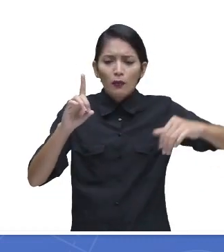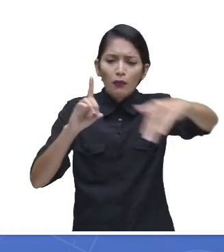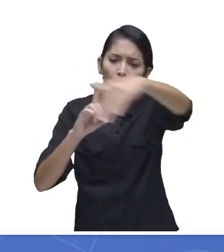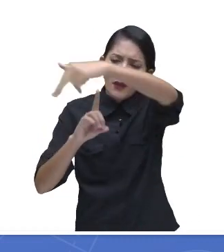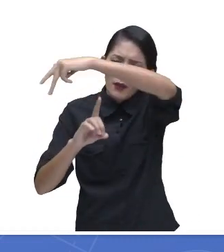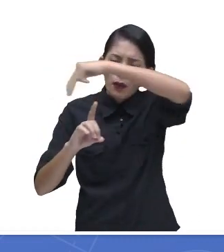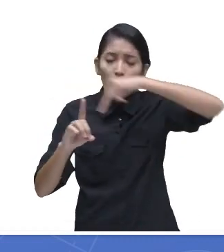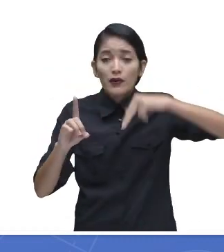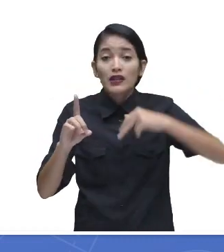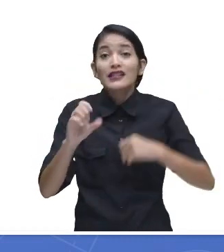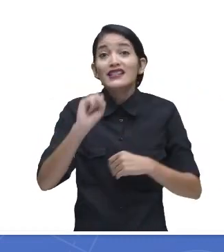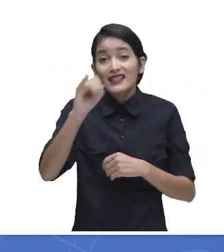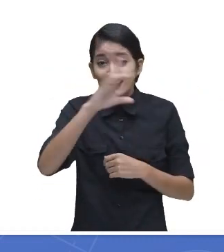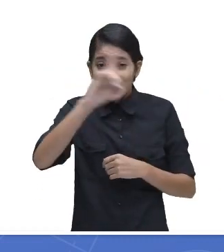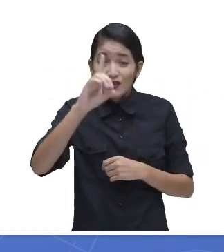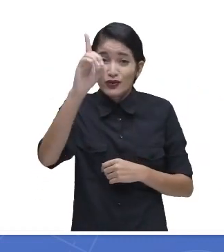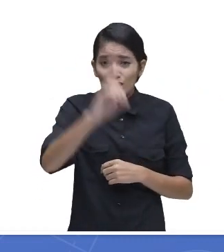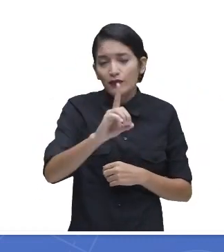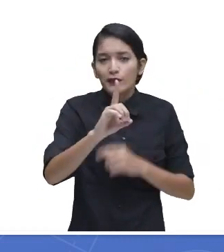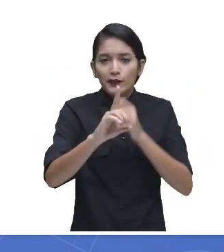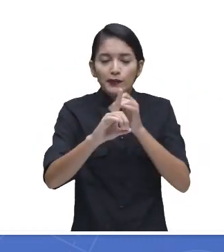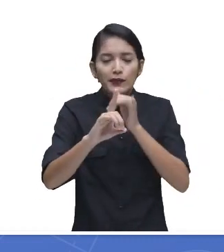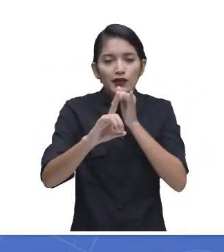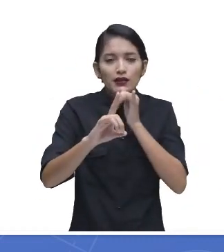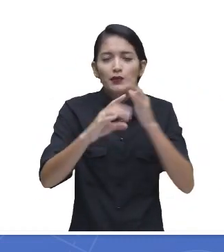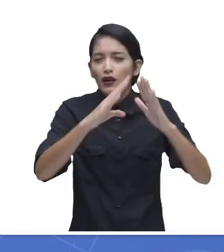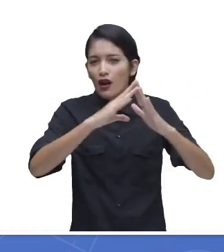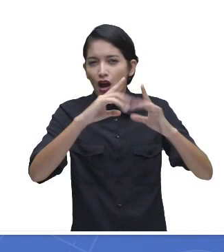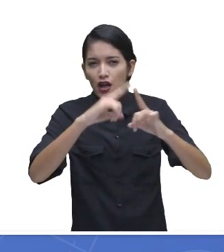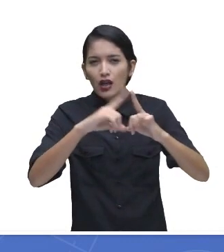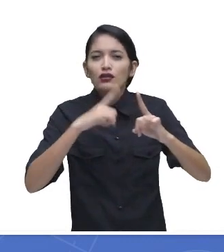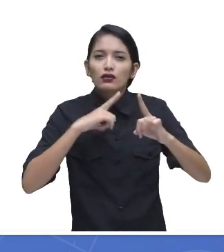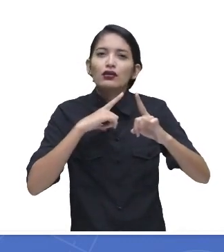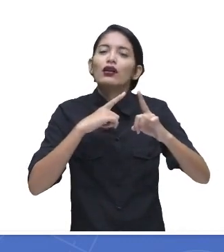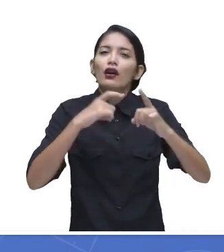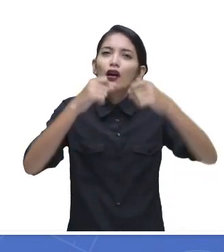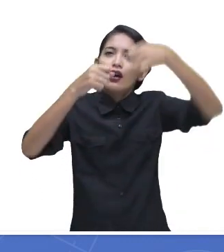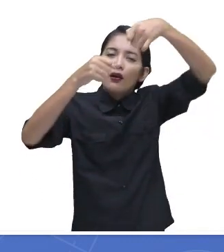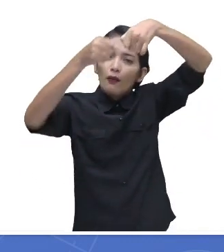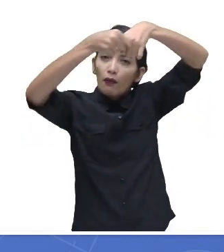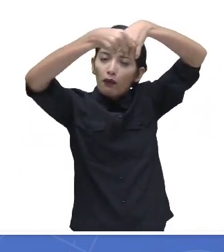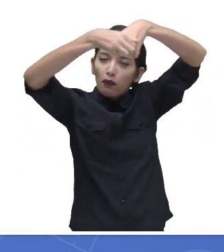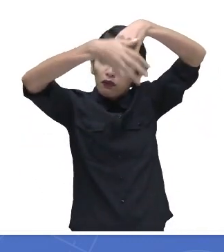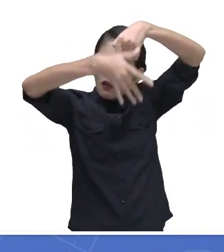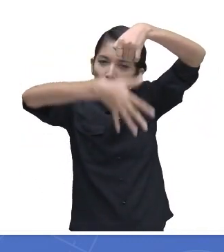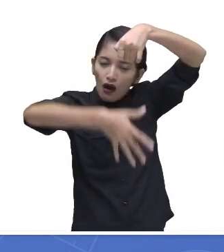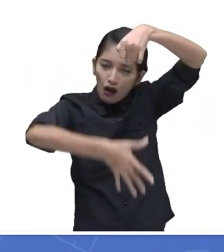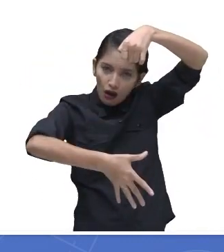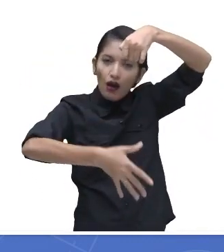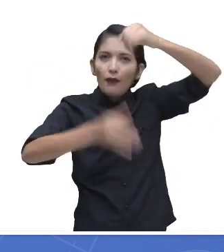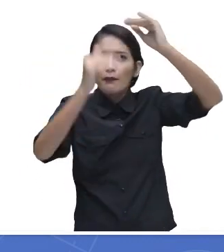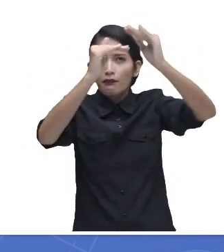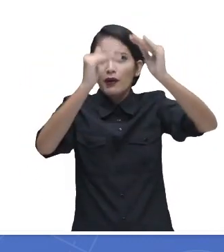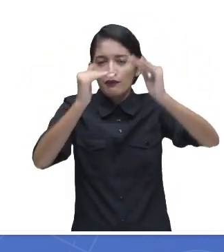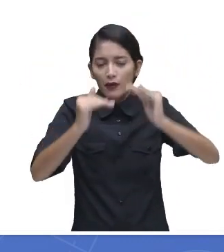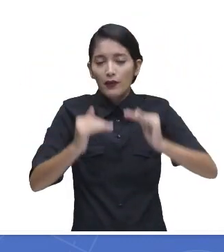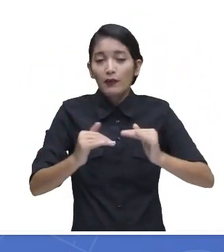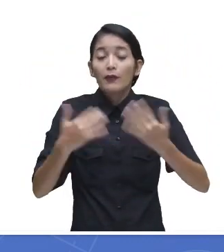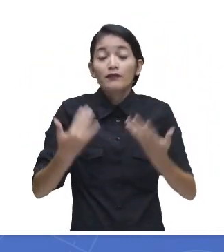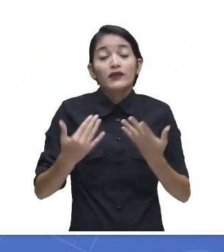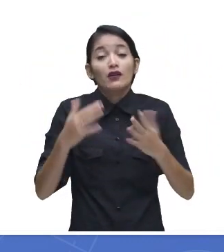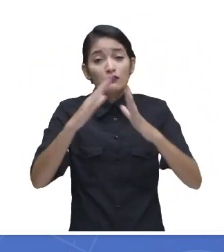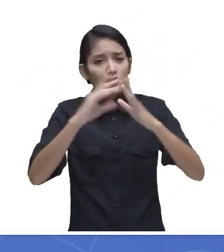estava no centro, então a igreja tinha, né, da hierarquia, né, da sociedade medieval. Então a igreja tinha um